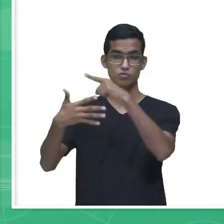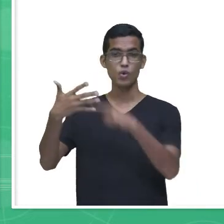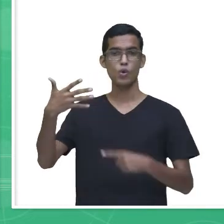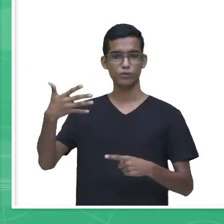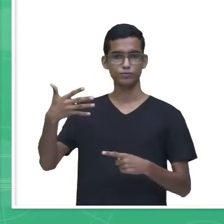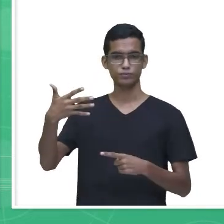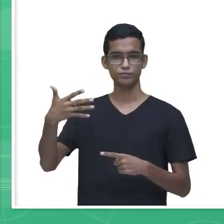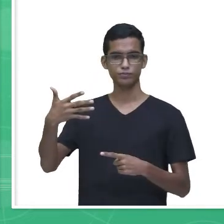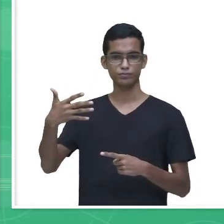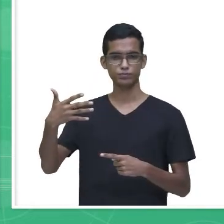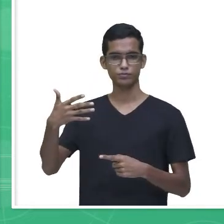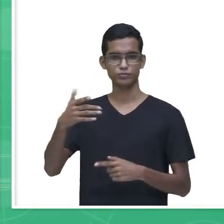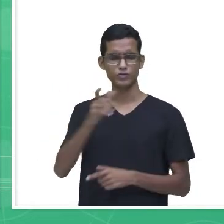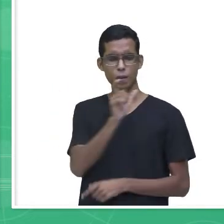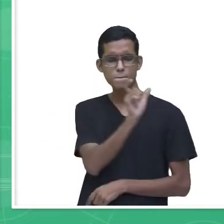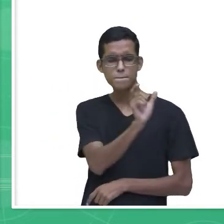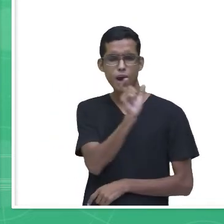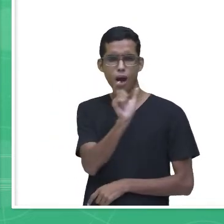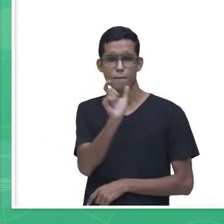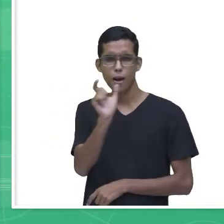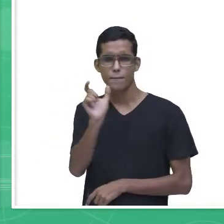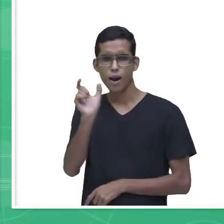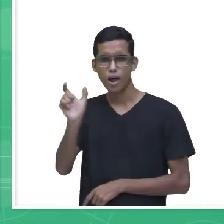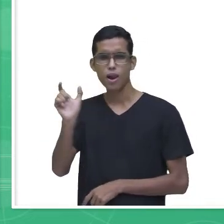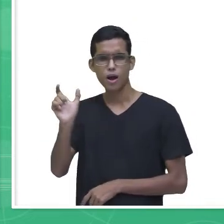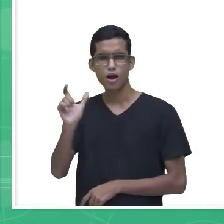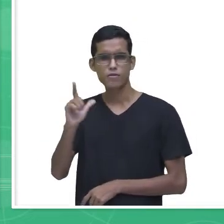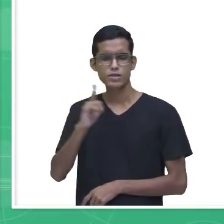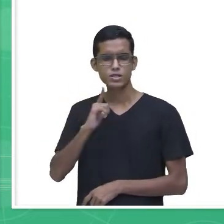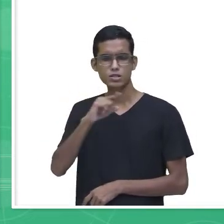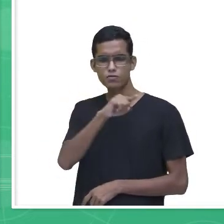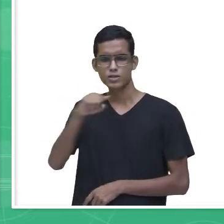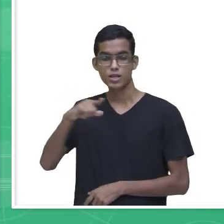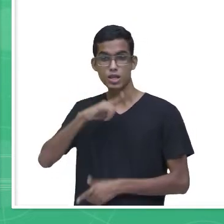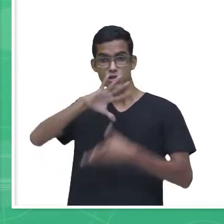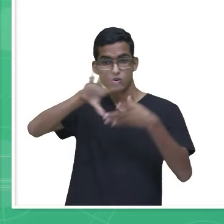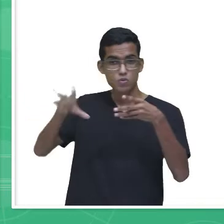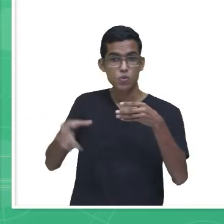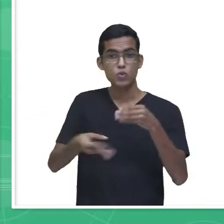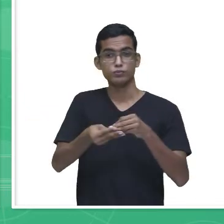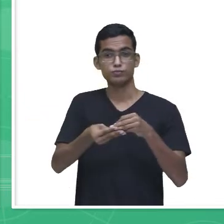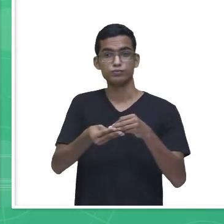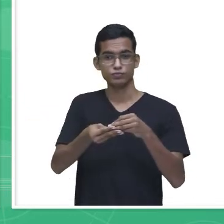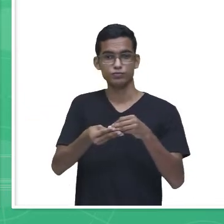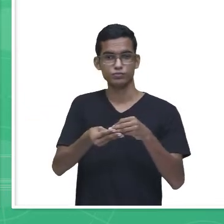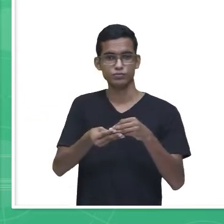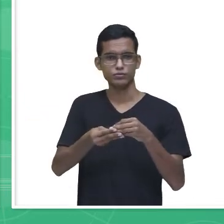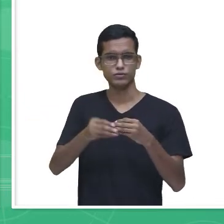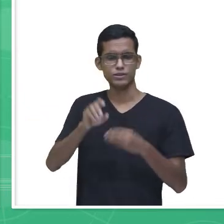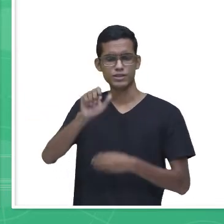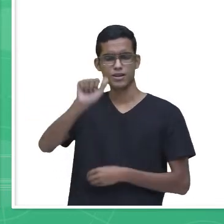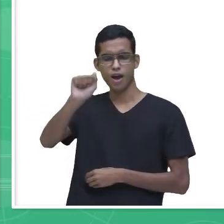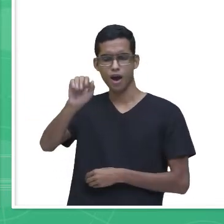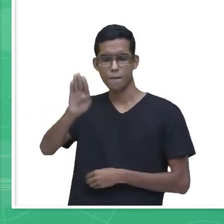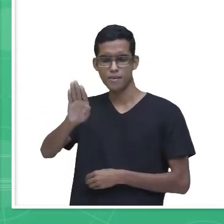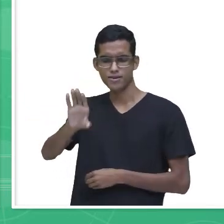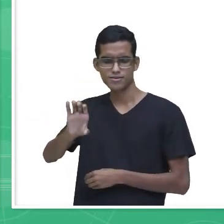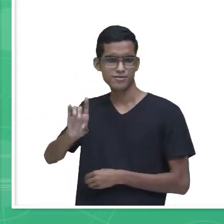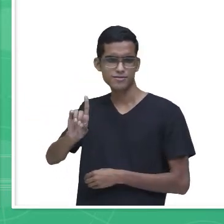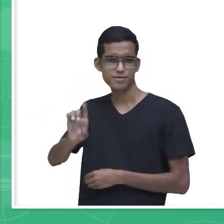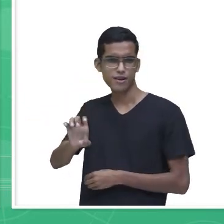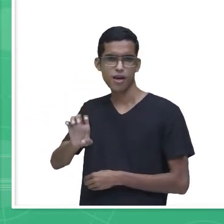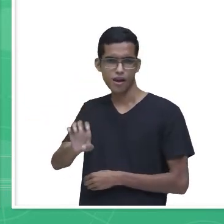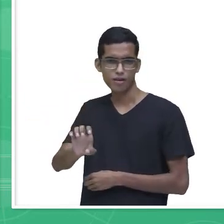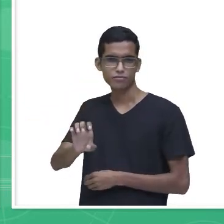lá onde você tem que completar, né? Veja se é a letra A, letra B, C, D e E.